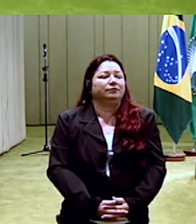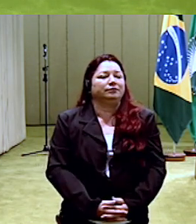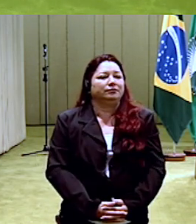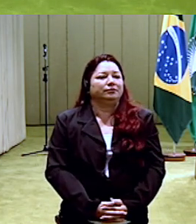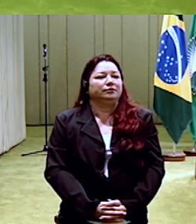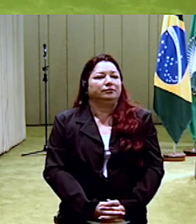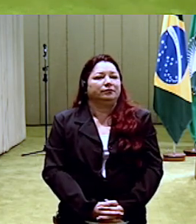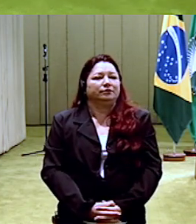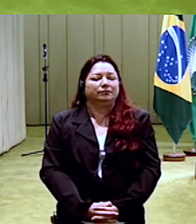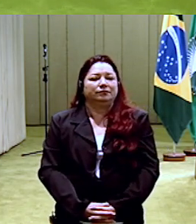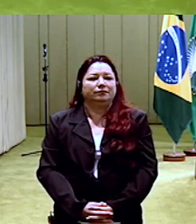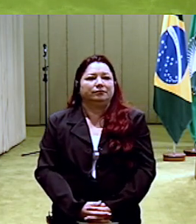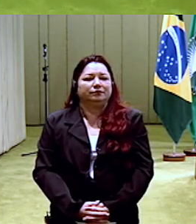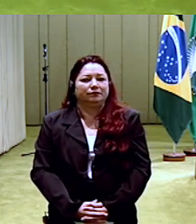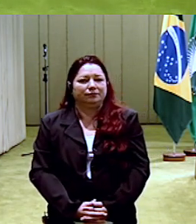senhora Sara Massassi,